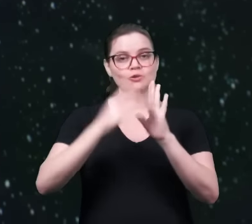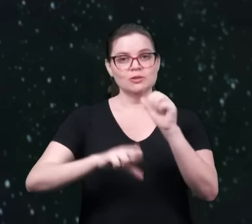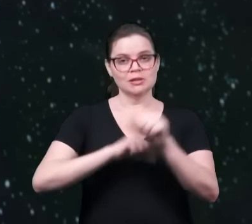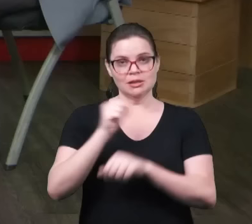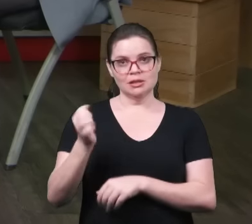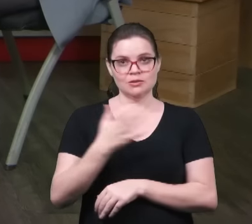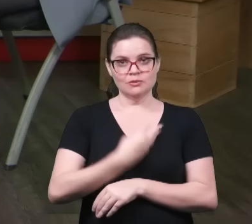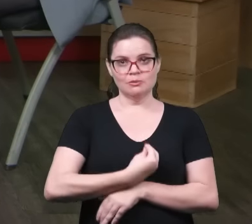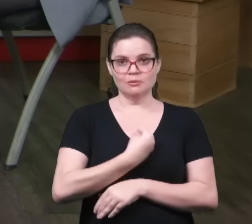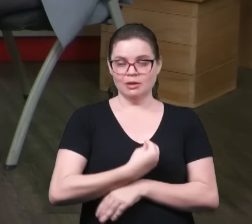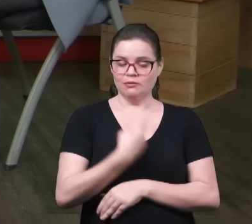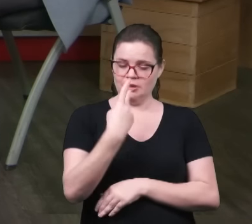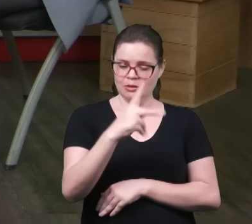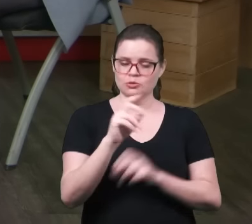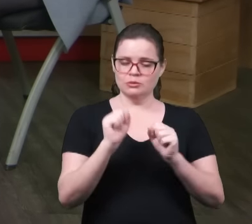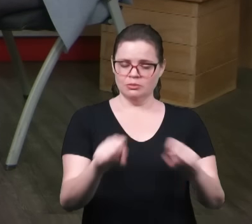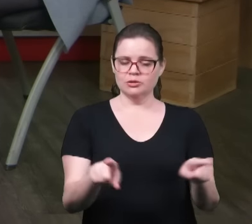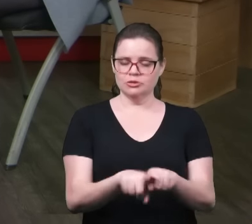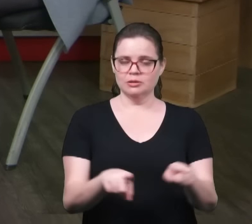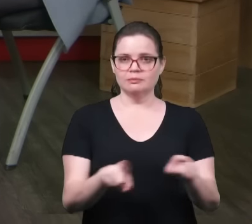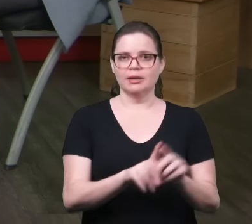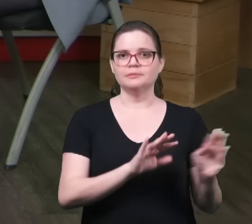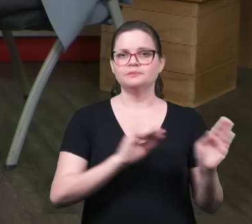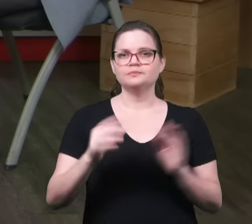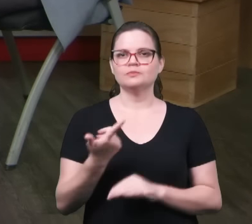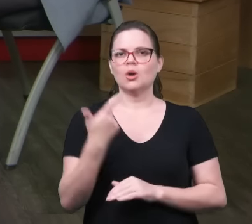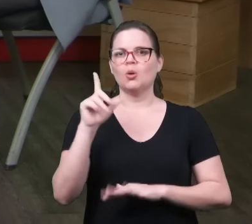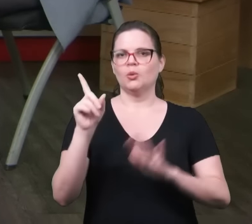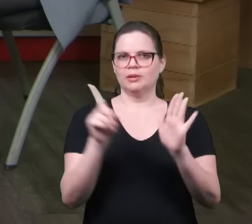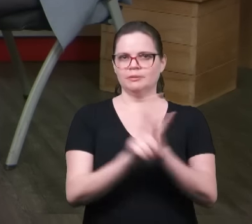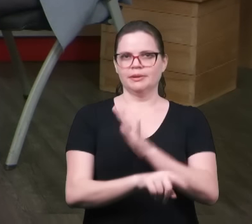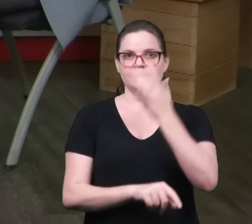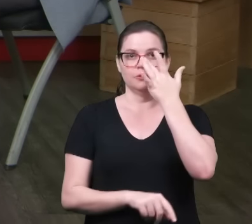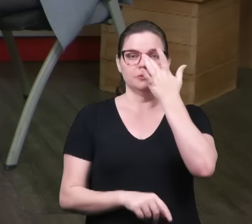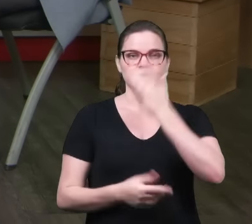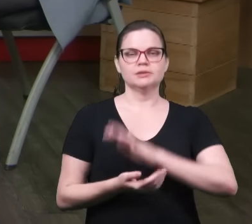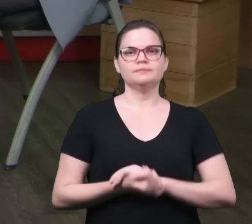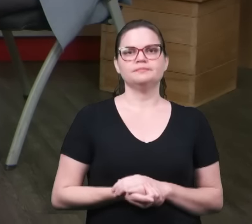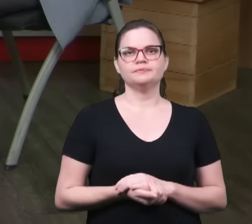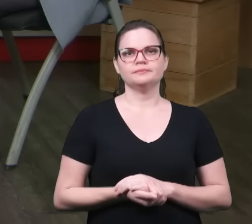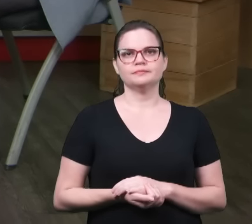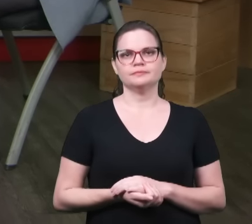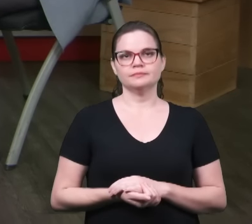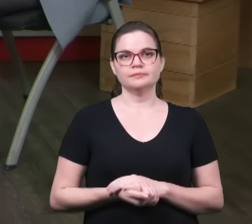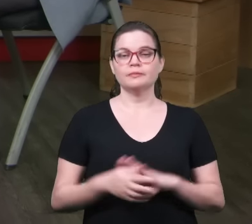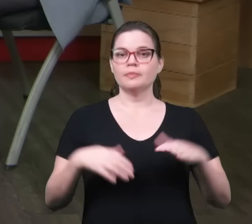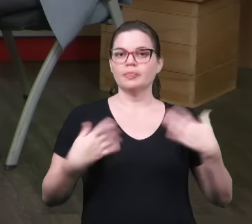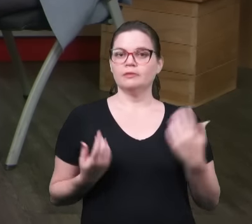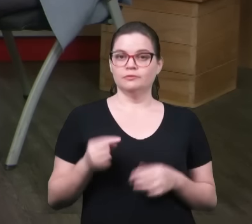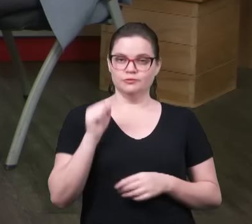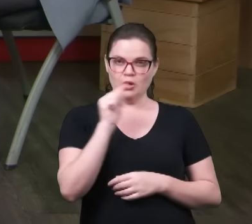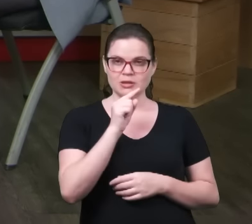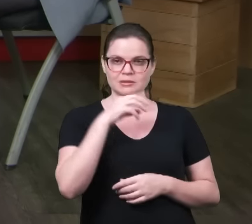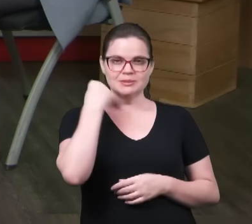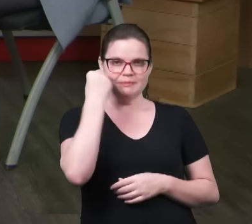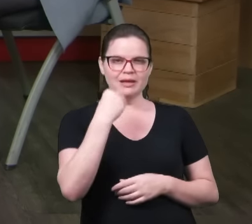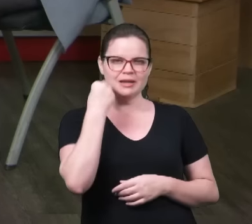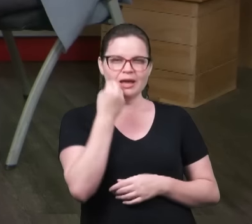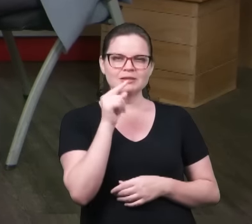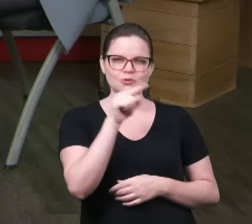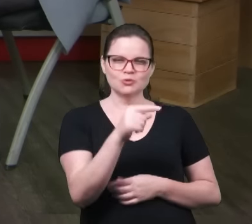também. E outra coisa, te pergunto agora, quando você teve a sua experiência de